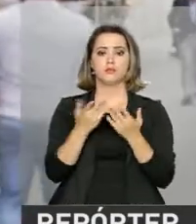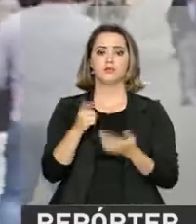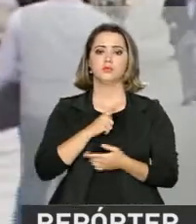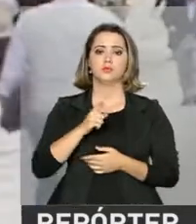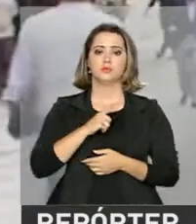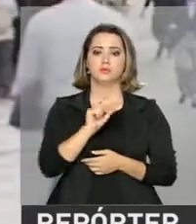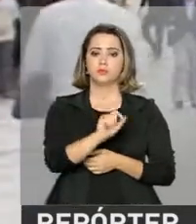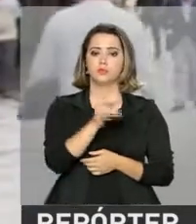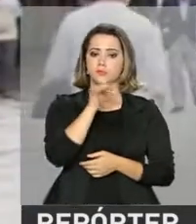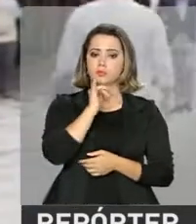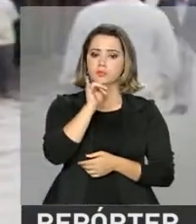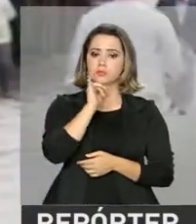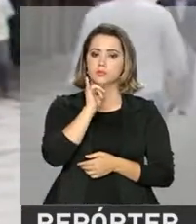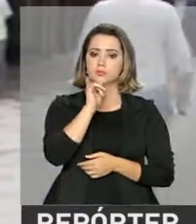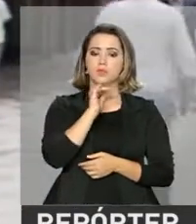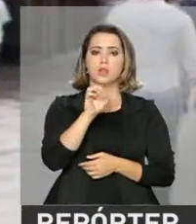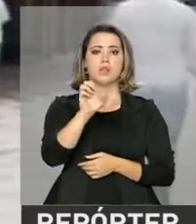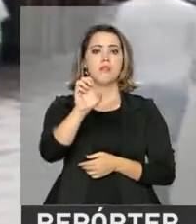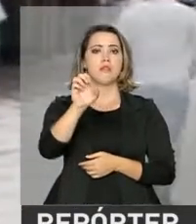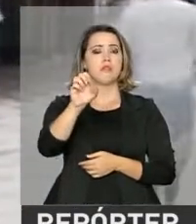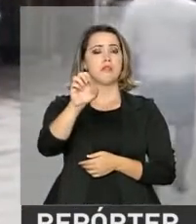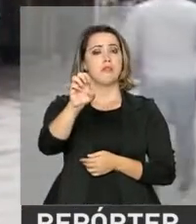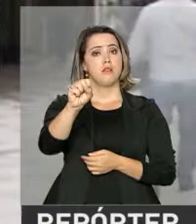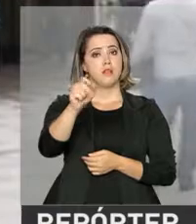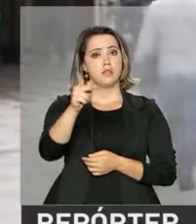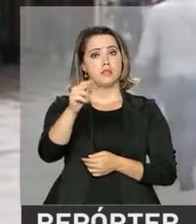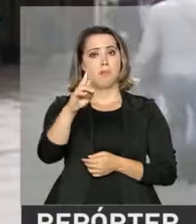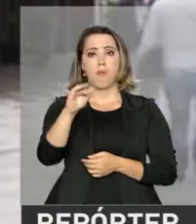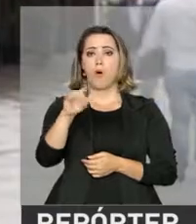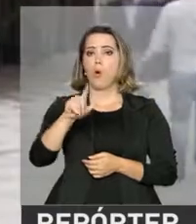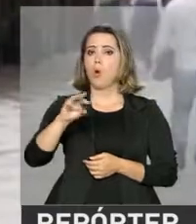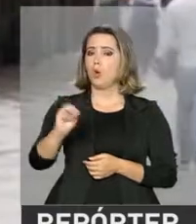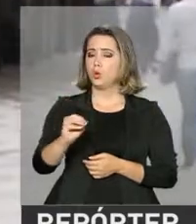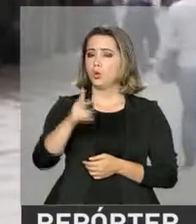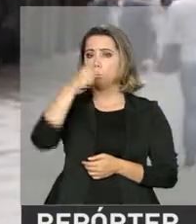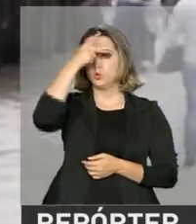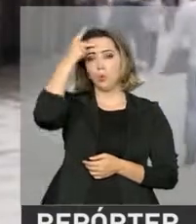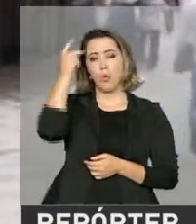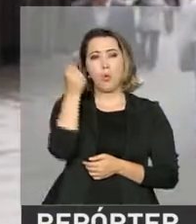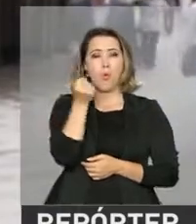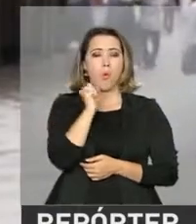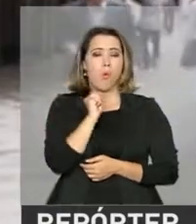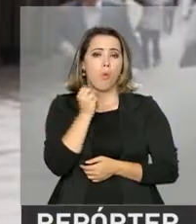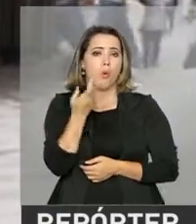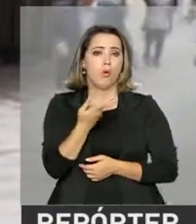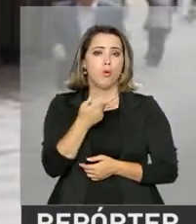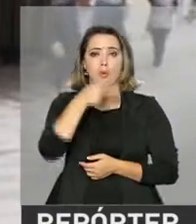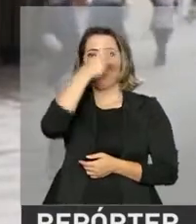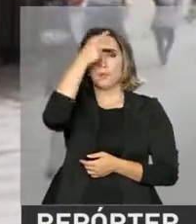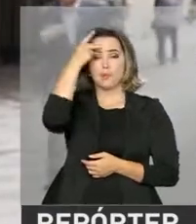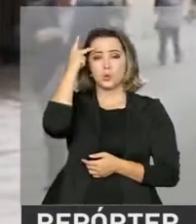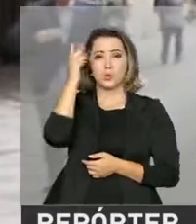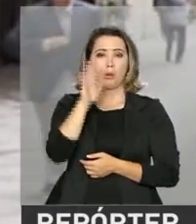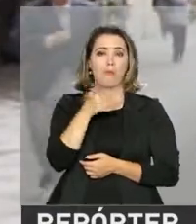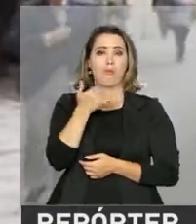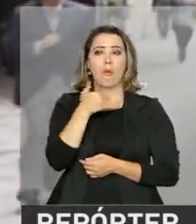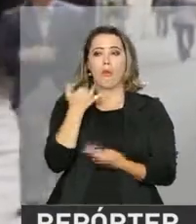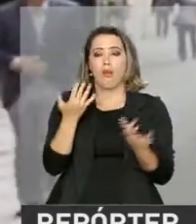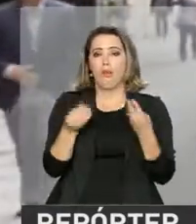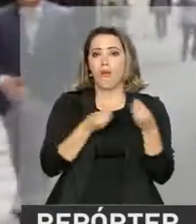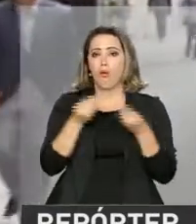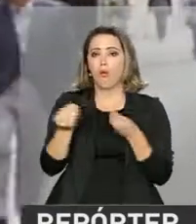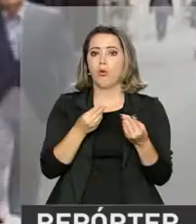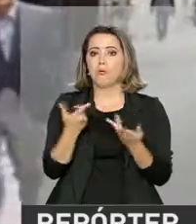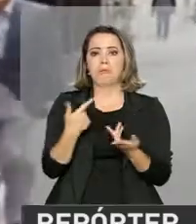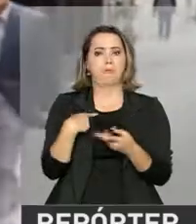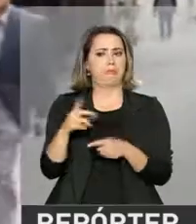tem, por exemplo, ou espólio ou tem alguma casa que um parente deixou, que vai lançar, aí realmente eu fico perdido. Eu não sei, não,